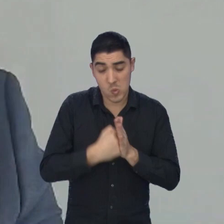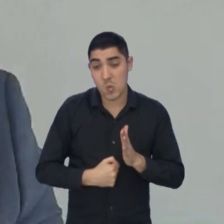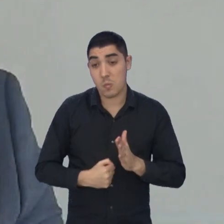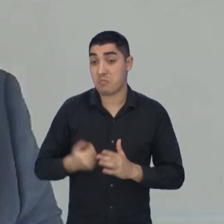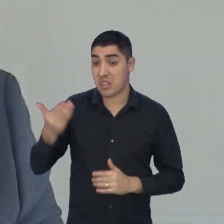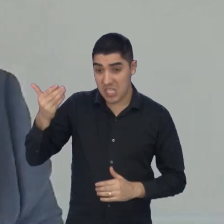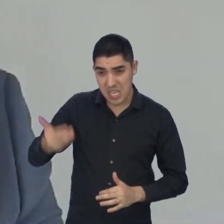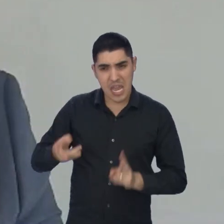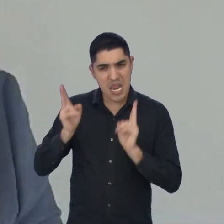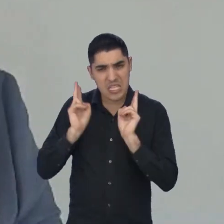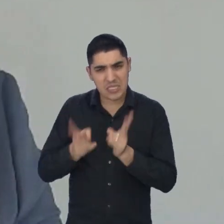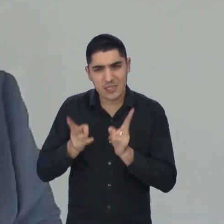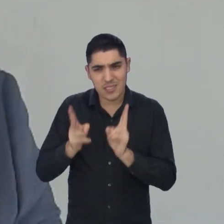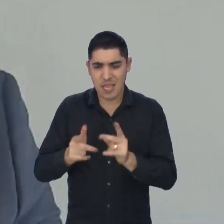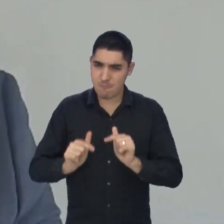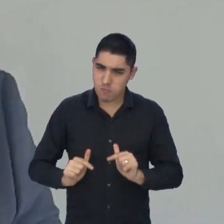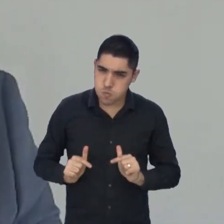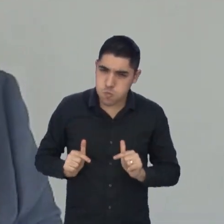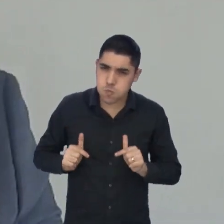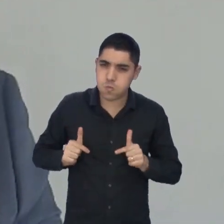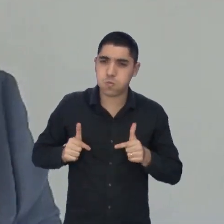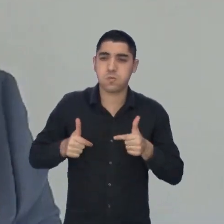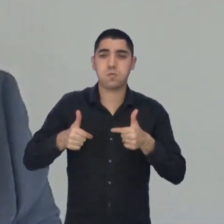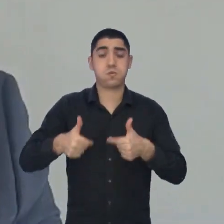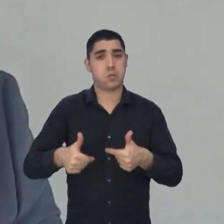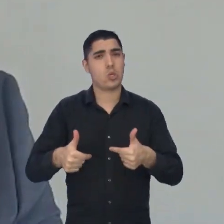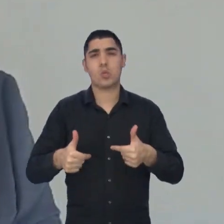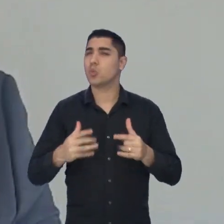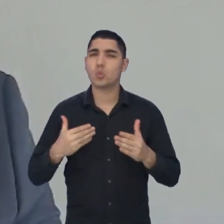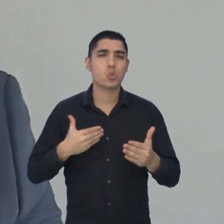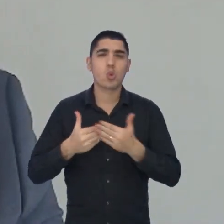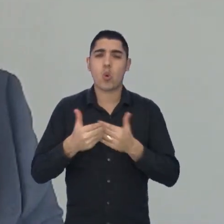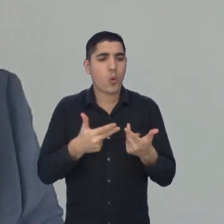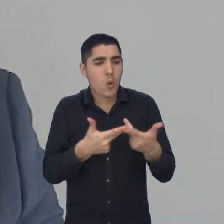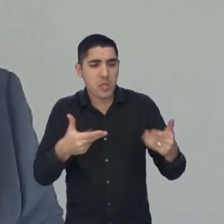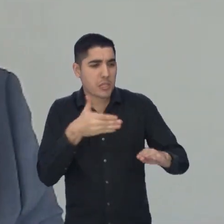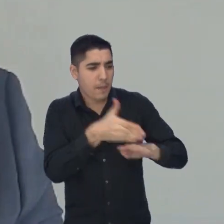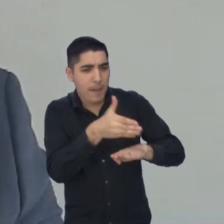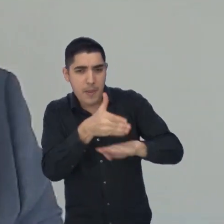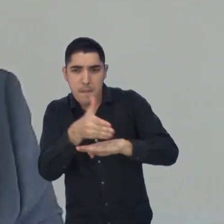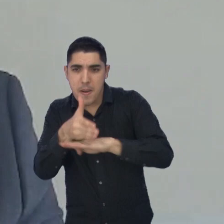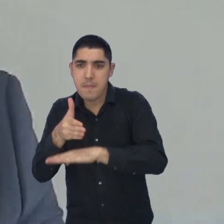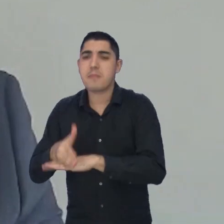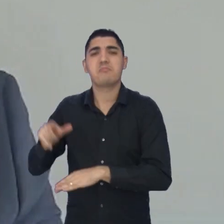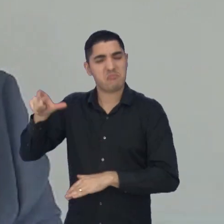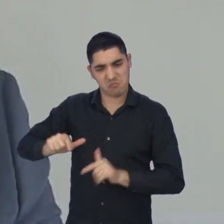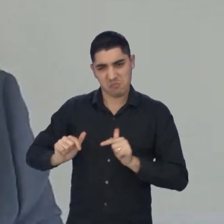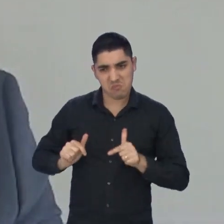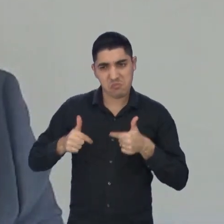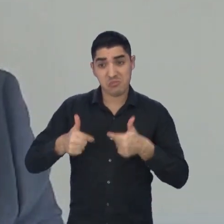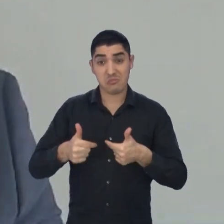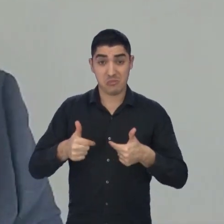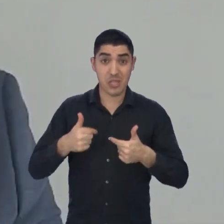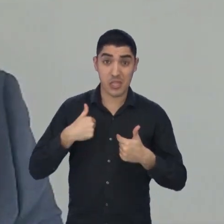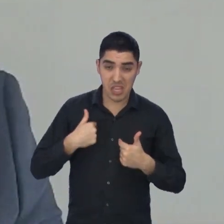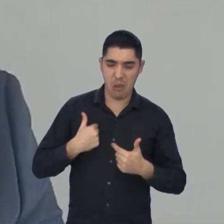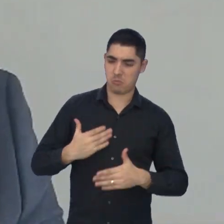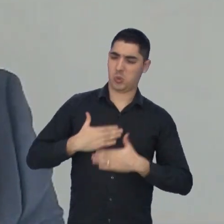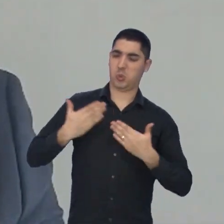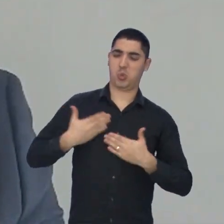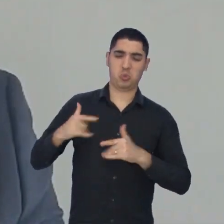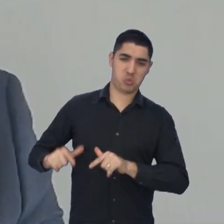sempre se empenhou ao máximo dentro de tudo que fez, de tudo que participou. Não vejo com surpresa essa